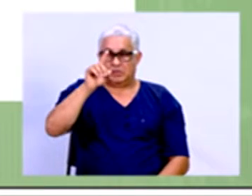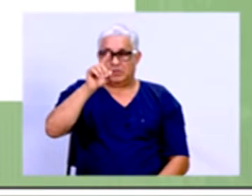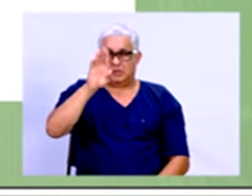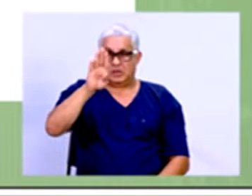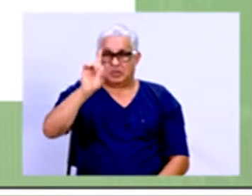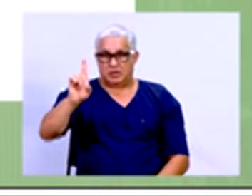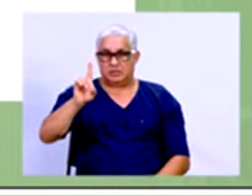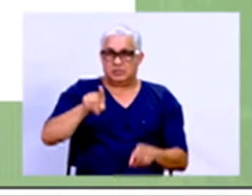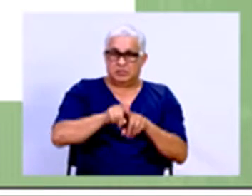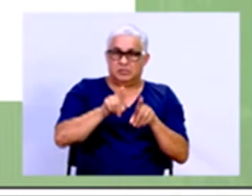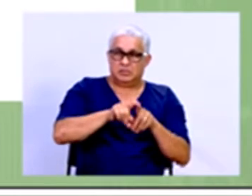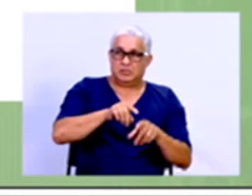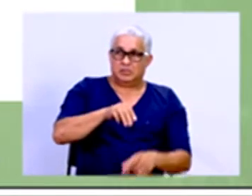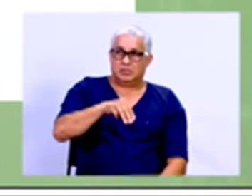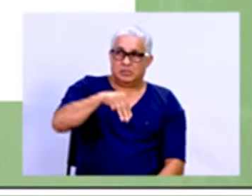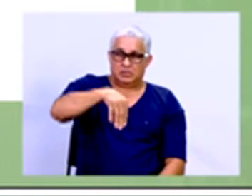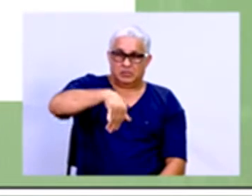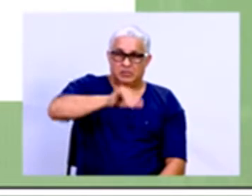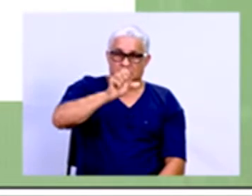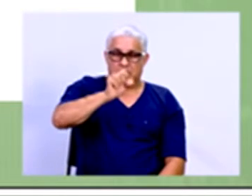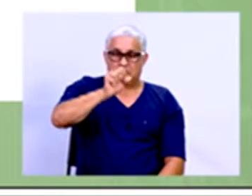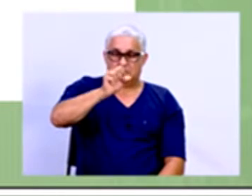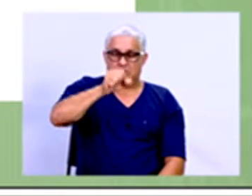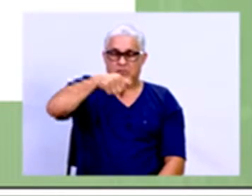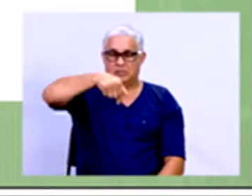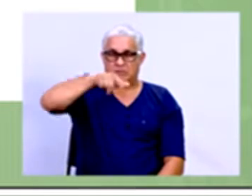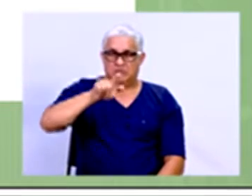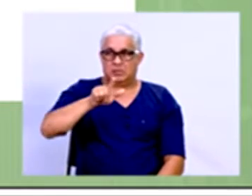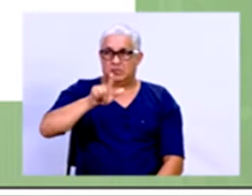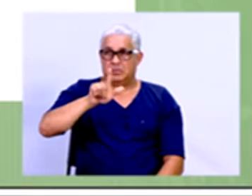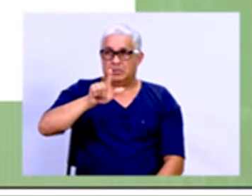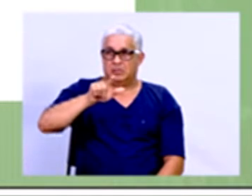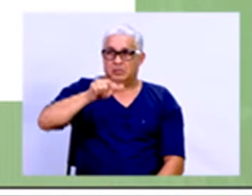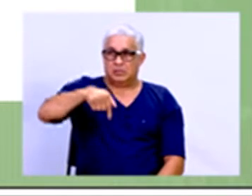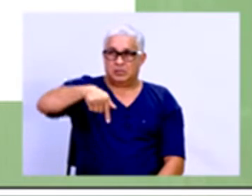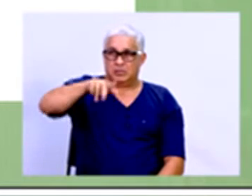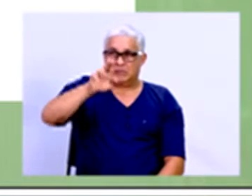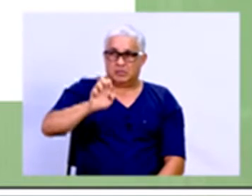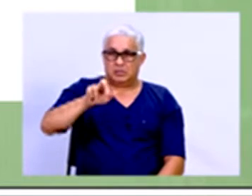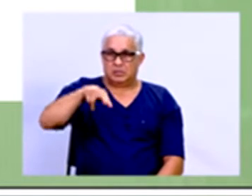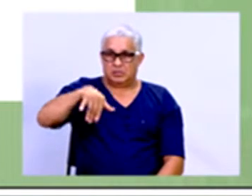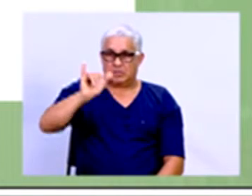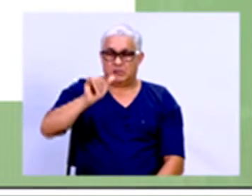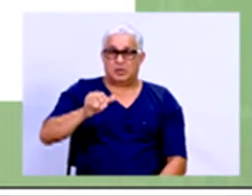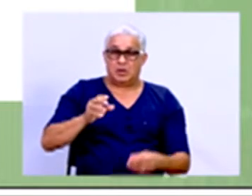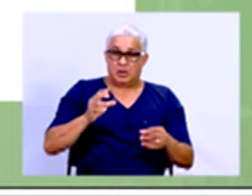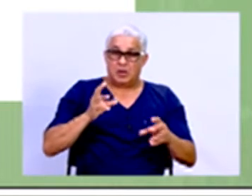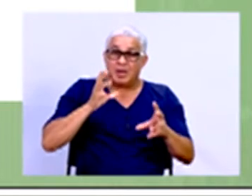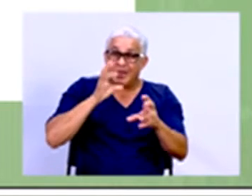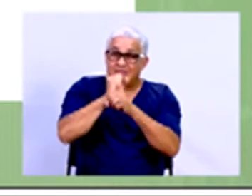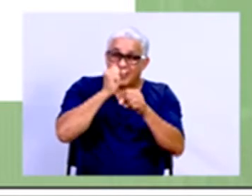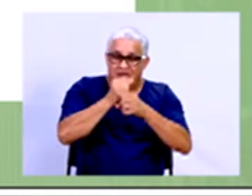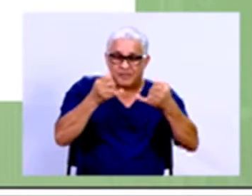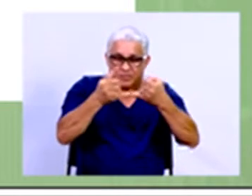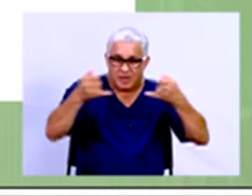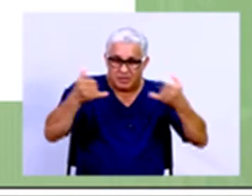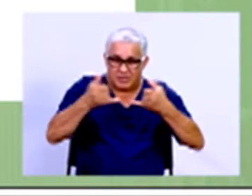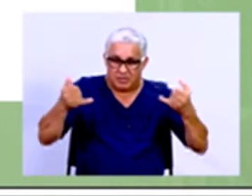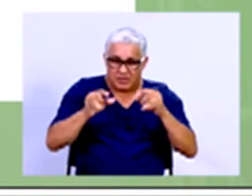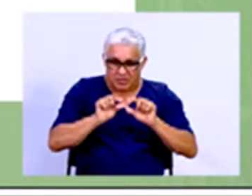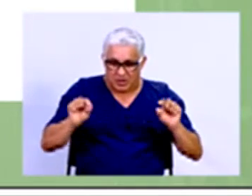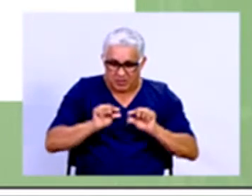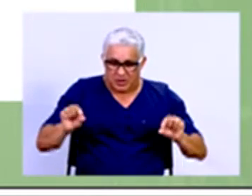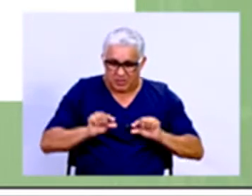comando MySQL query. E a gente pode também contar quantas linhas foram retornadas através desse comando